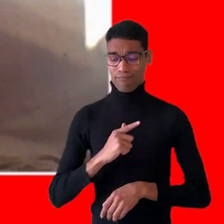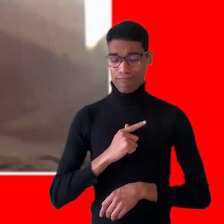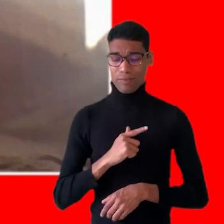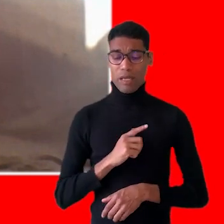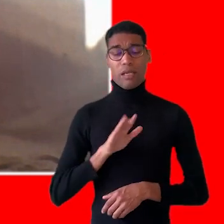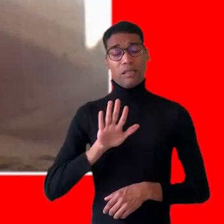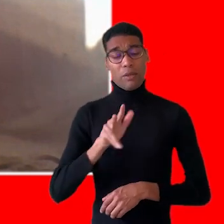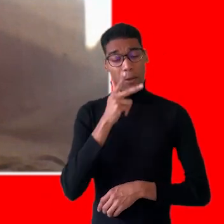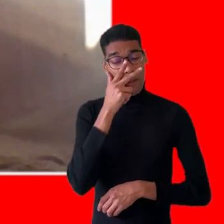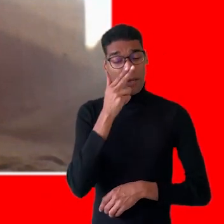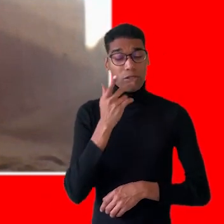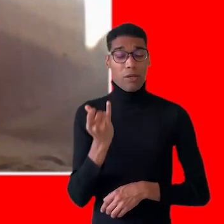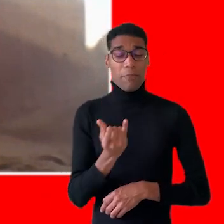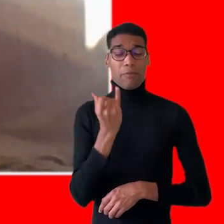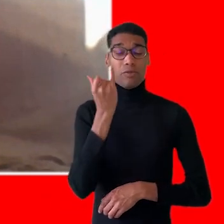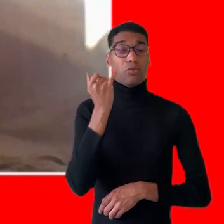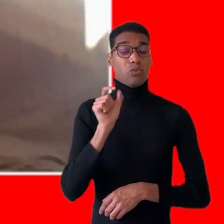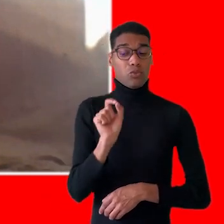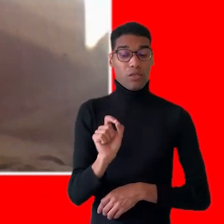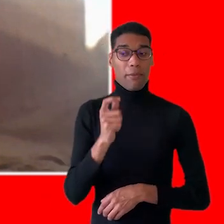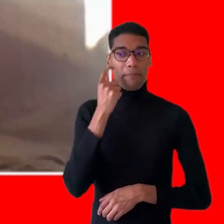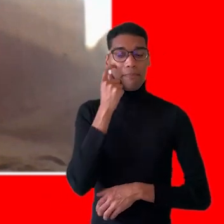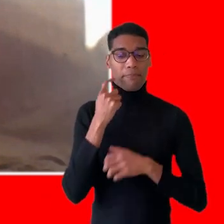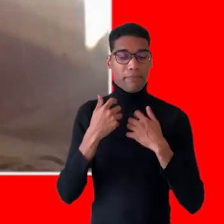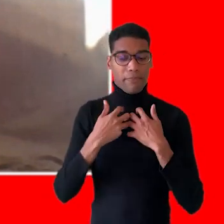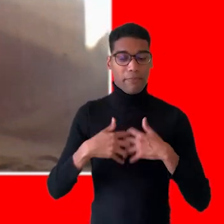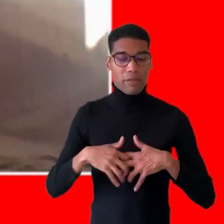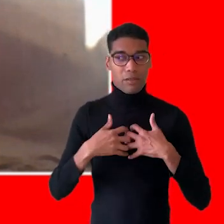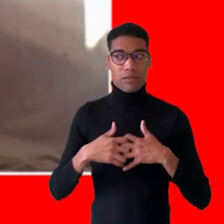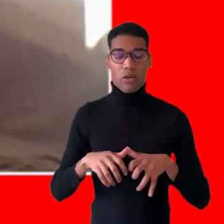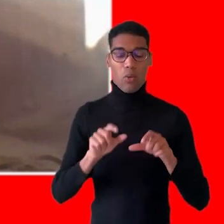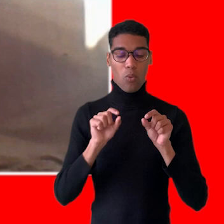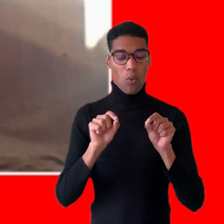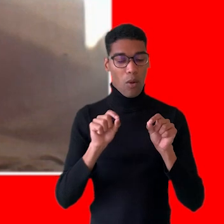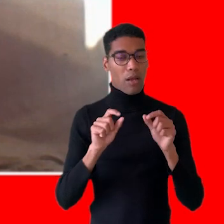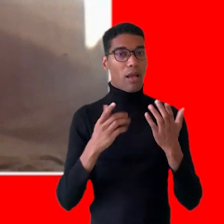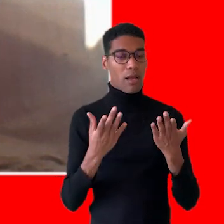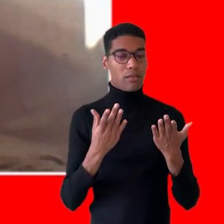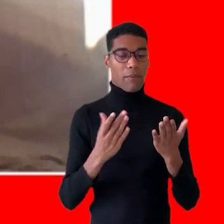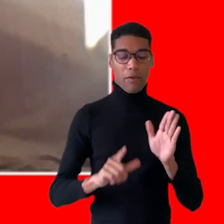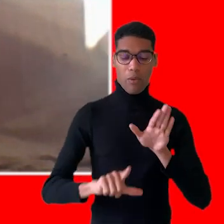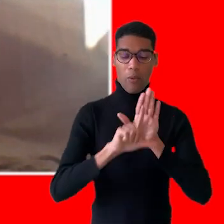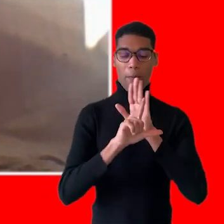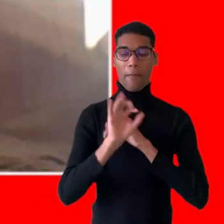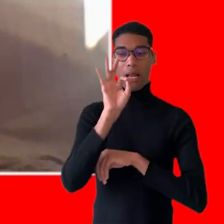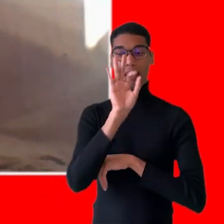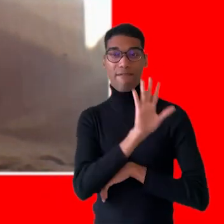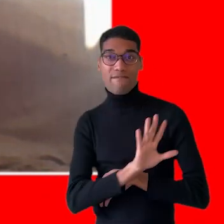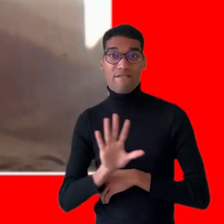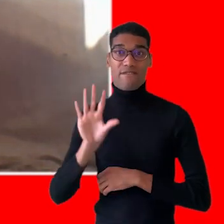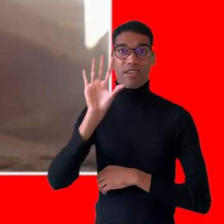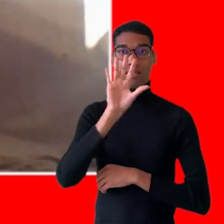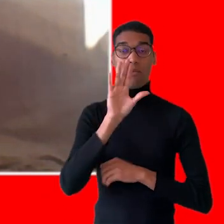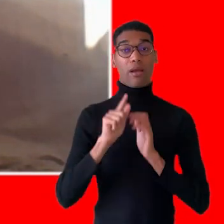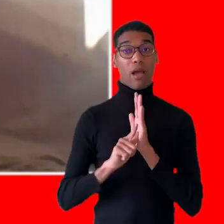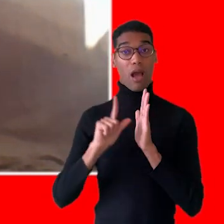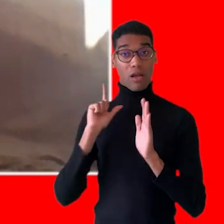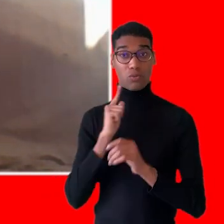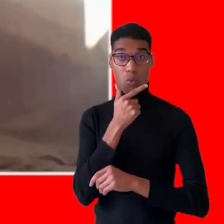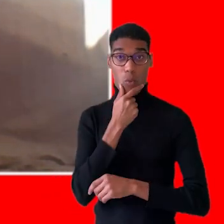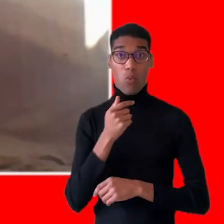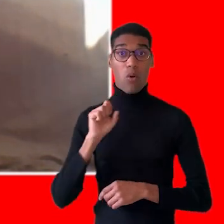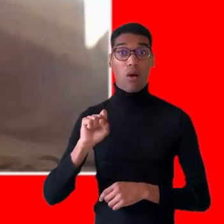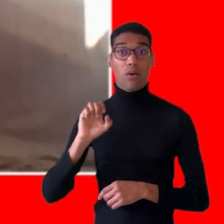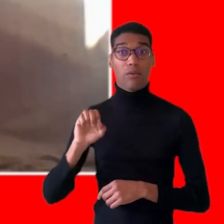importante pensar sempre nesse aspecto de ser uma lei federal, que, como Saloma